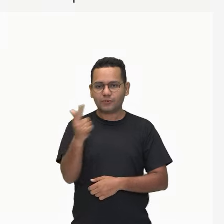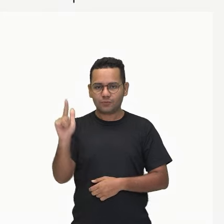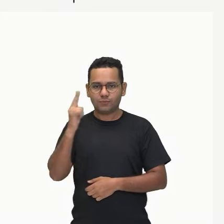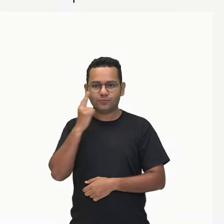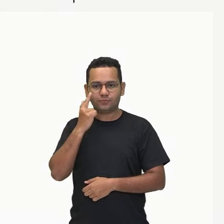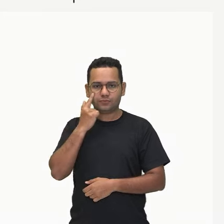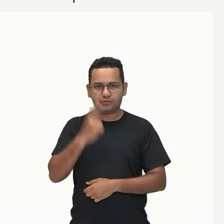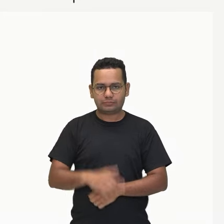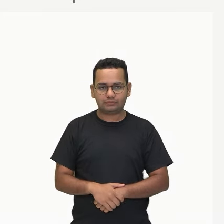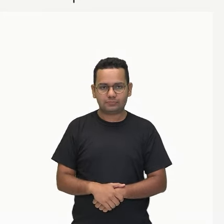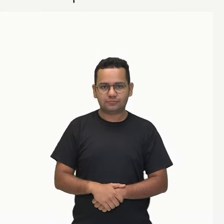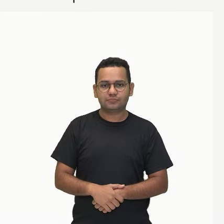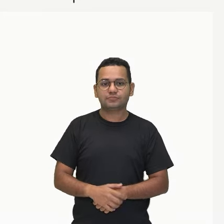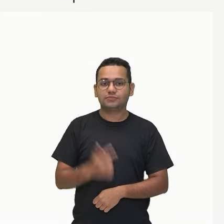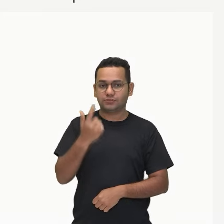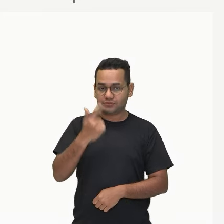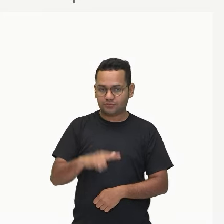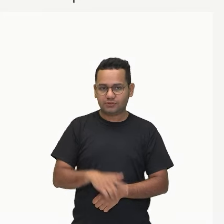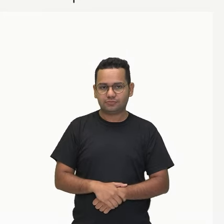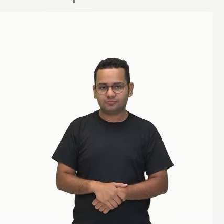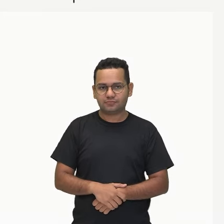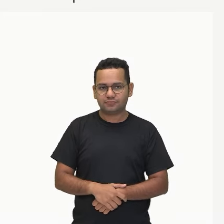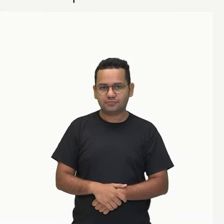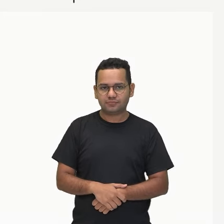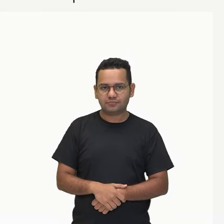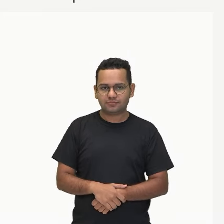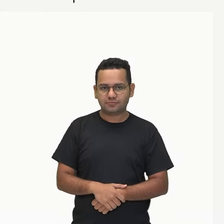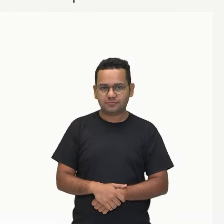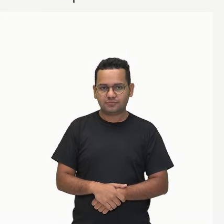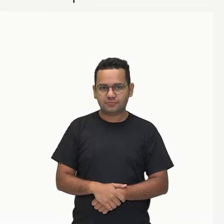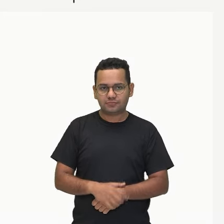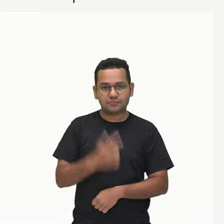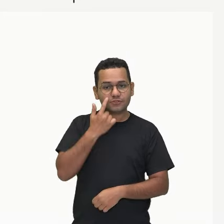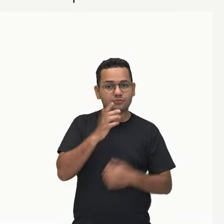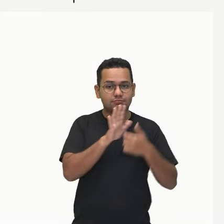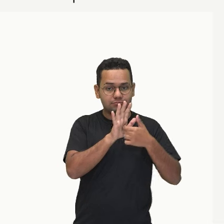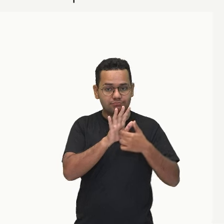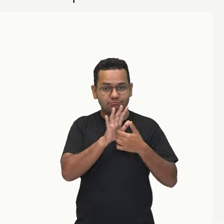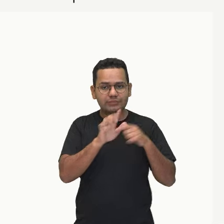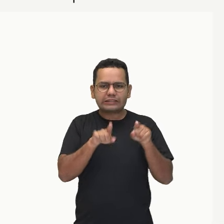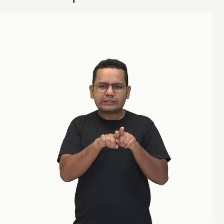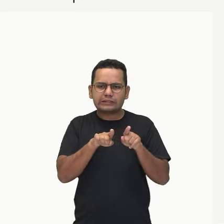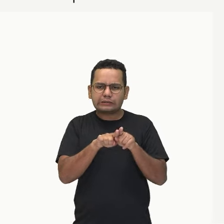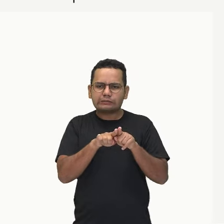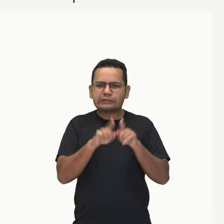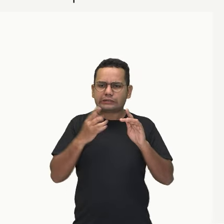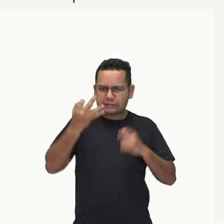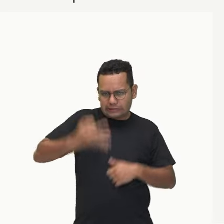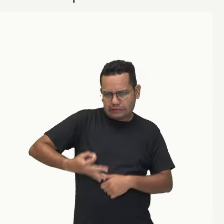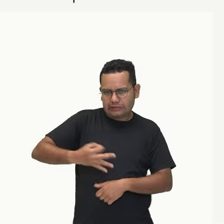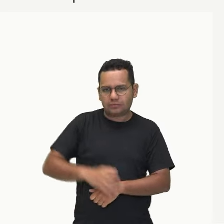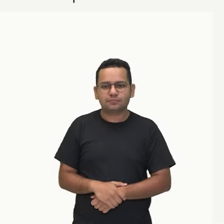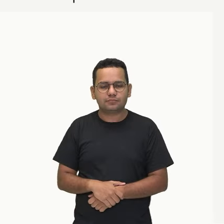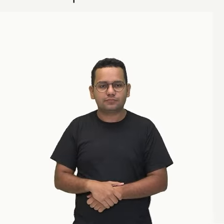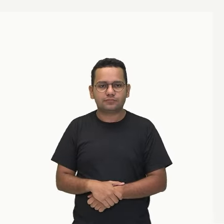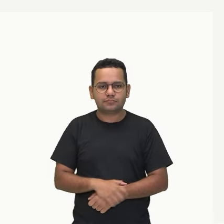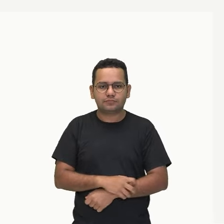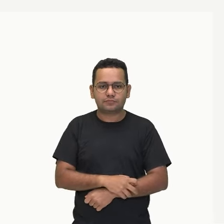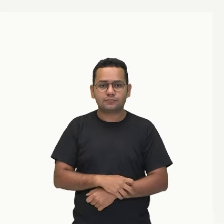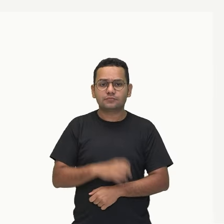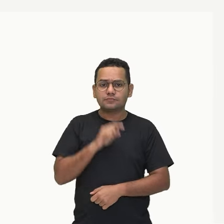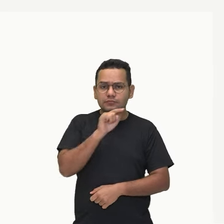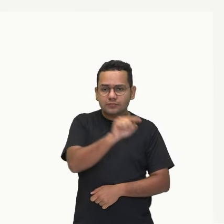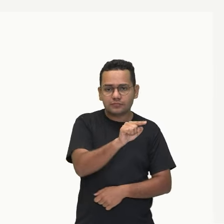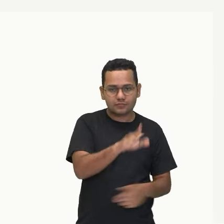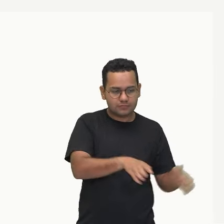Vamos agora falar de verificação e de exatidão. Olha só, o conhecimento empírico, ele é verificável,